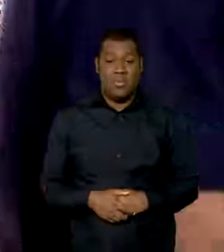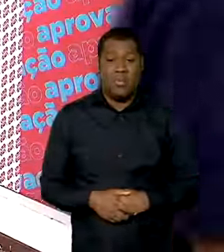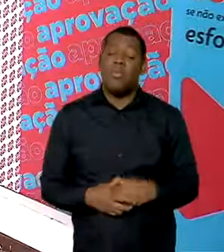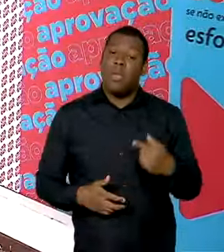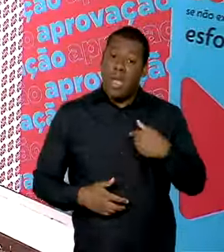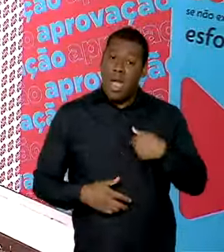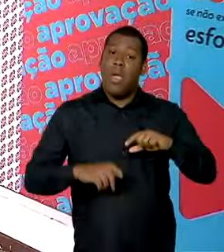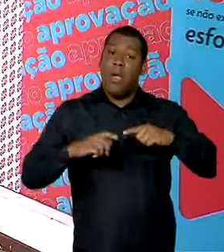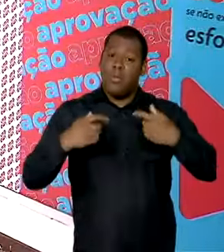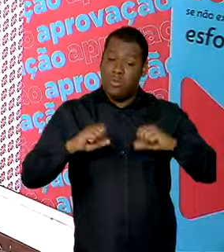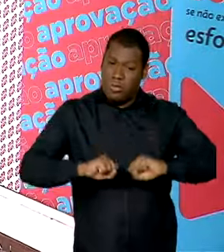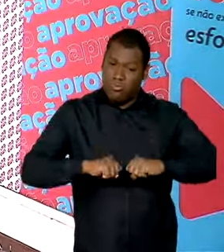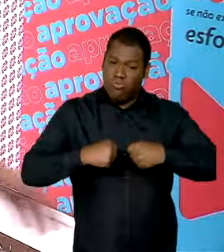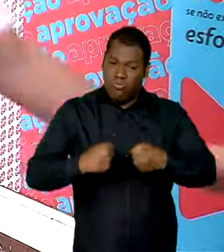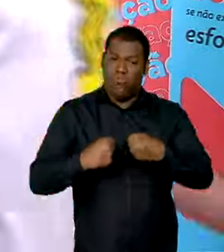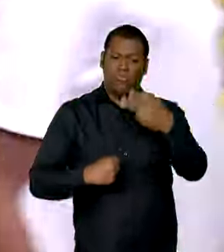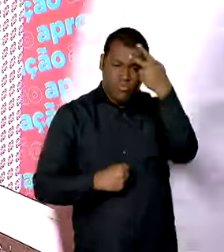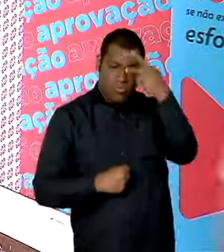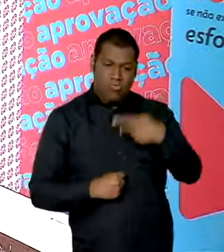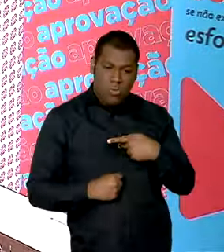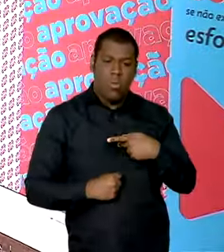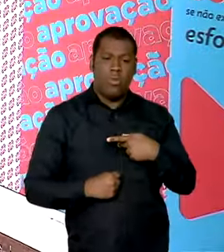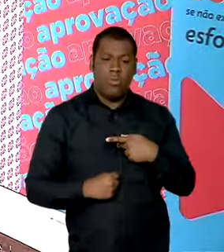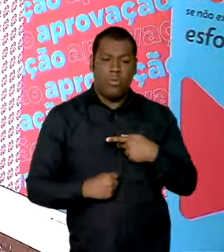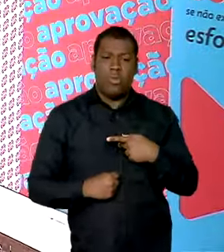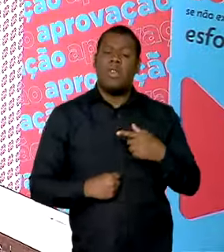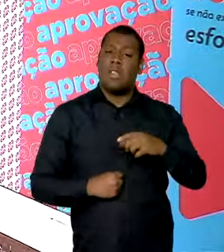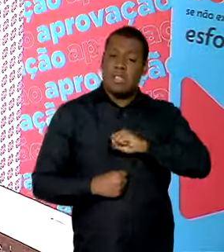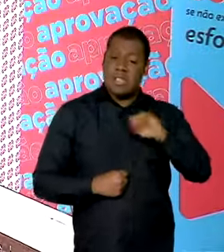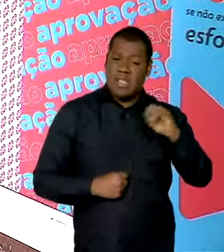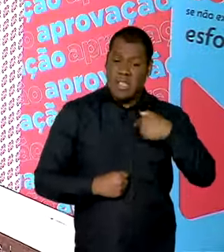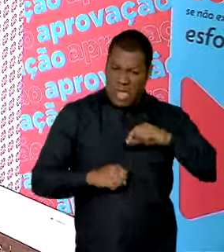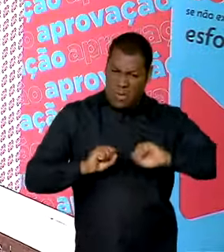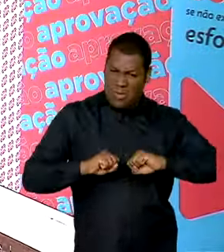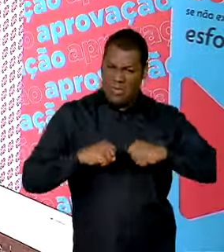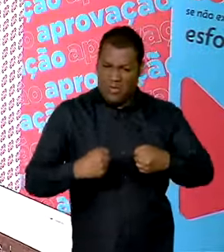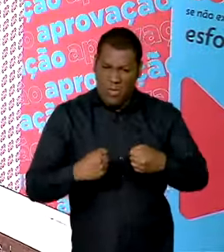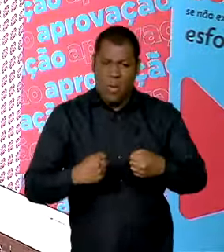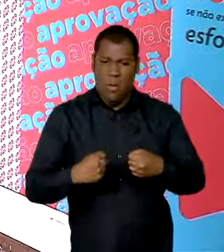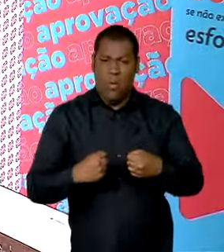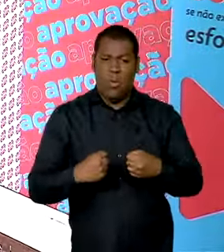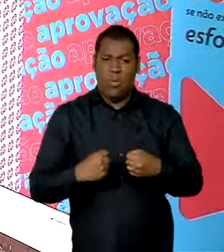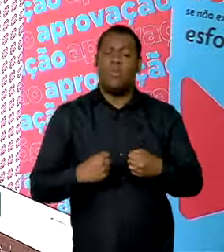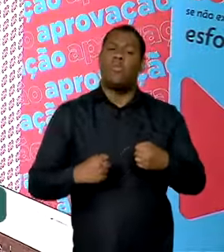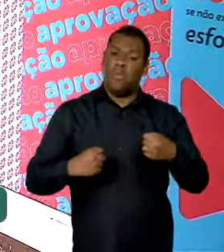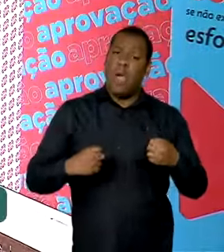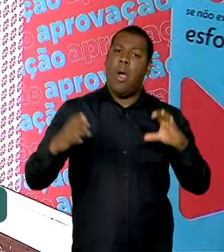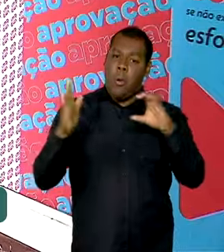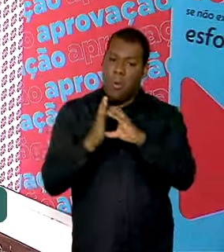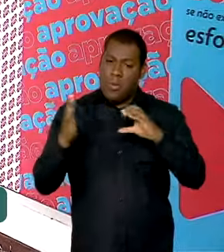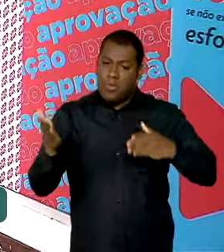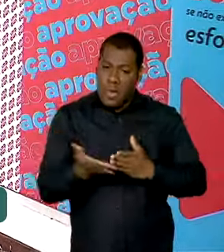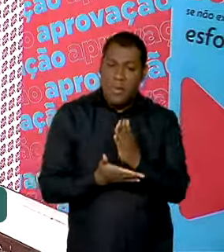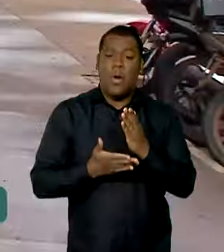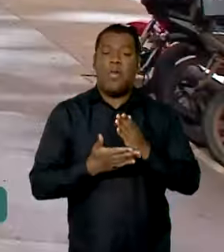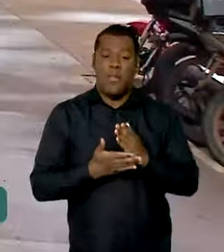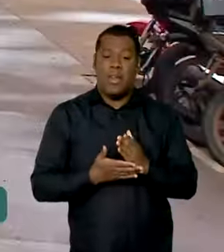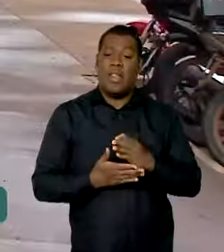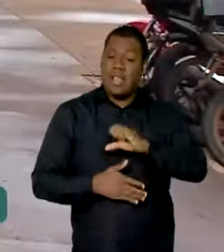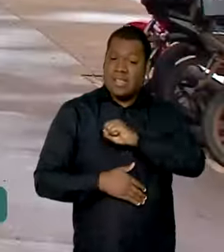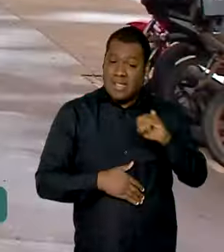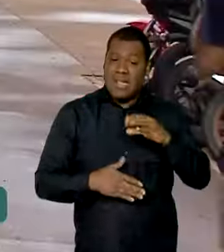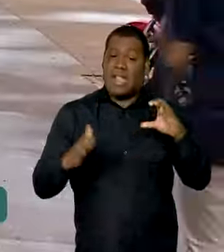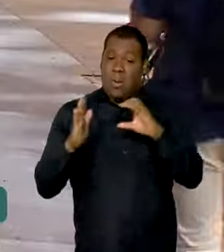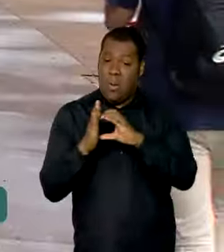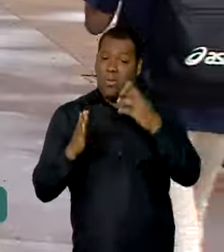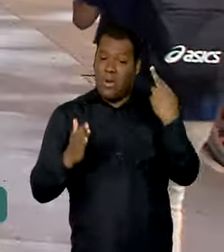então depende do meu esforço. E eu sei que com esforço, se não for nesse, eu vou continuar tentando até dar certo. É